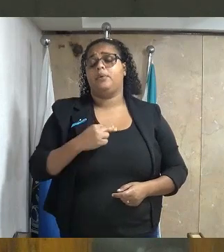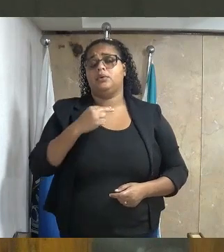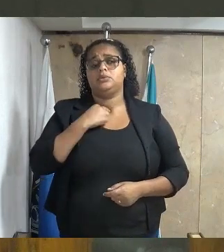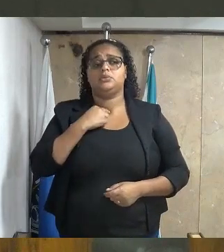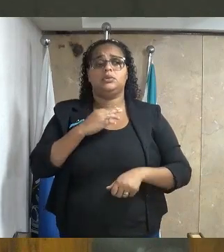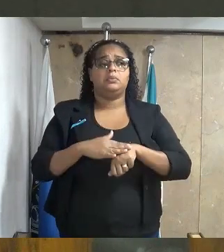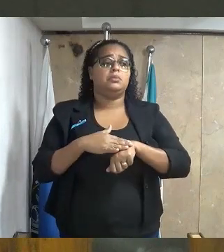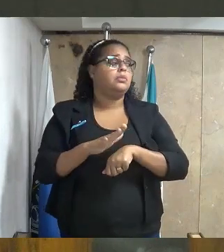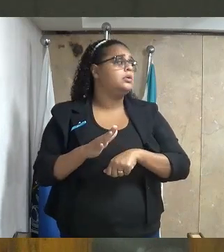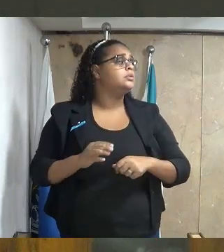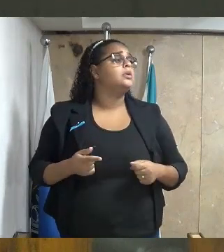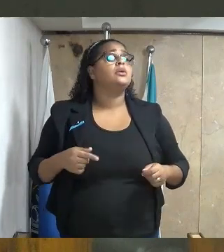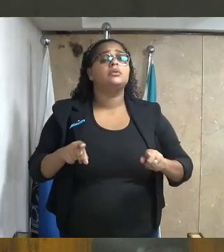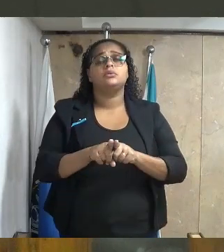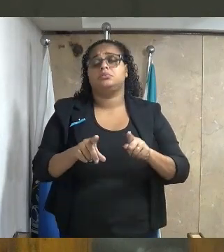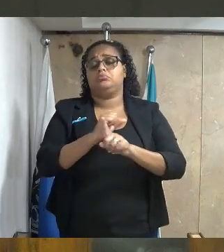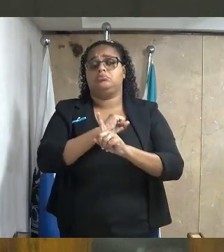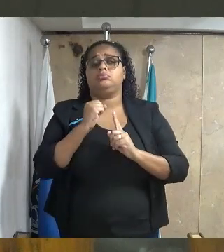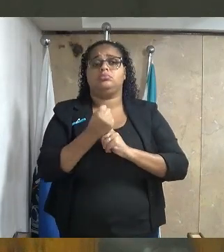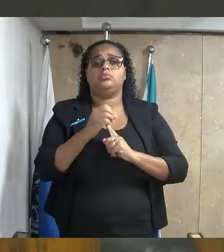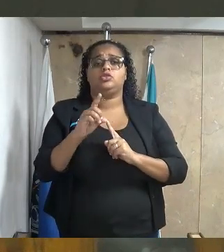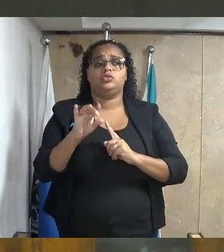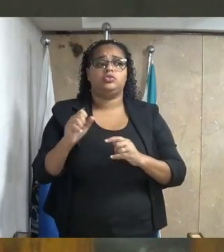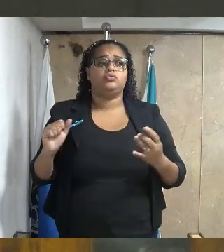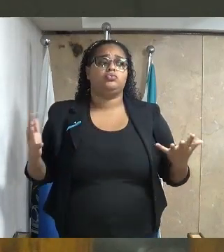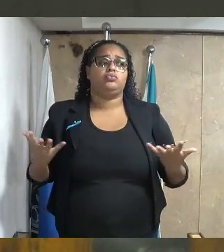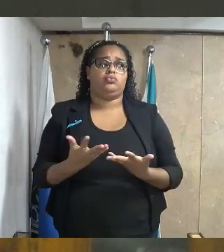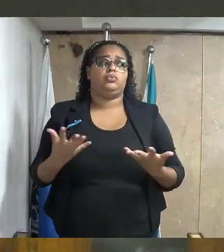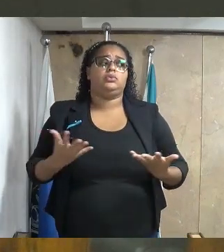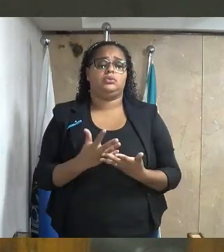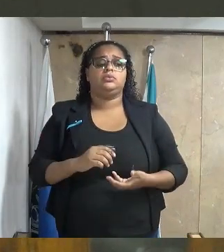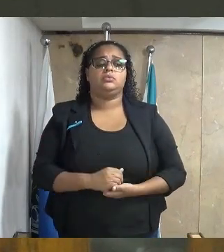sociedade nos dias de hoje.